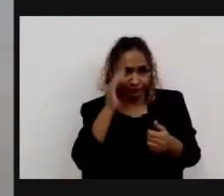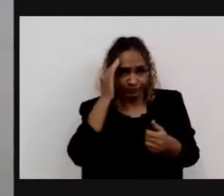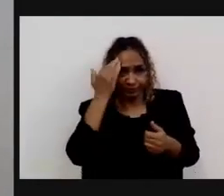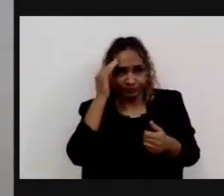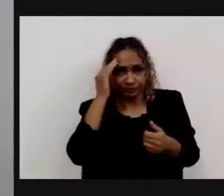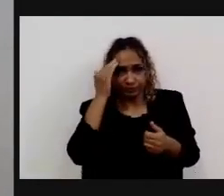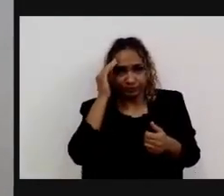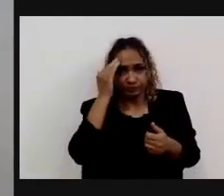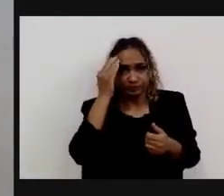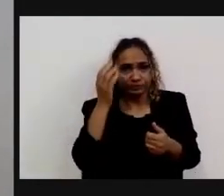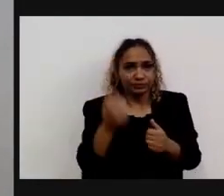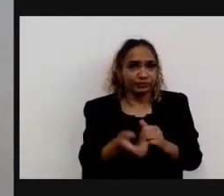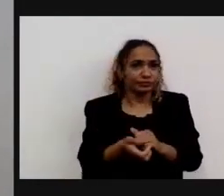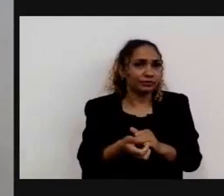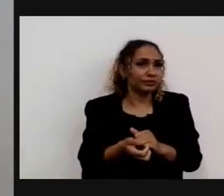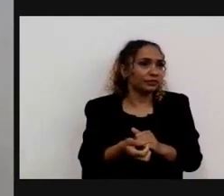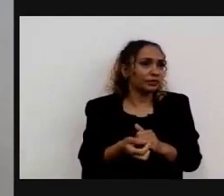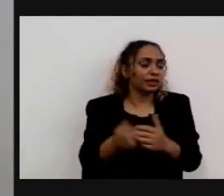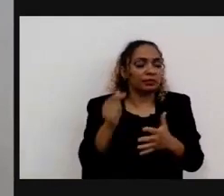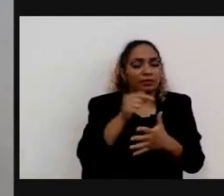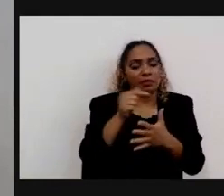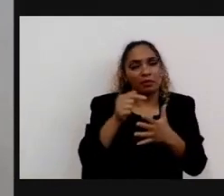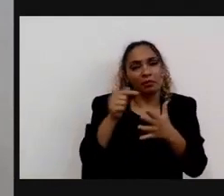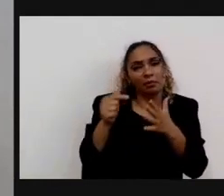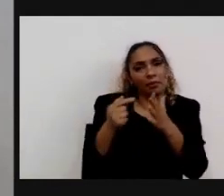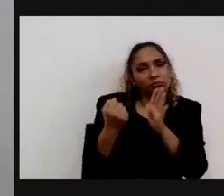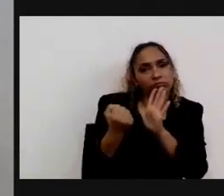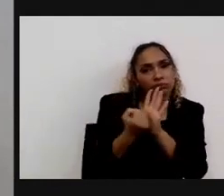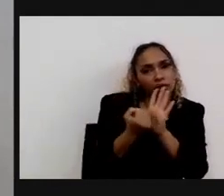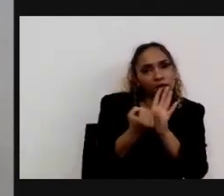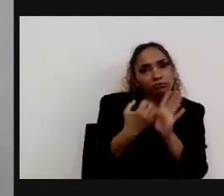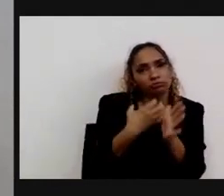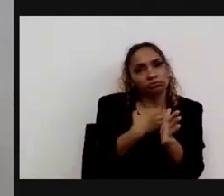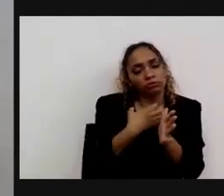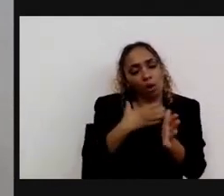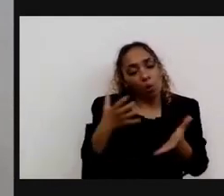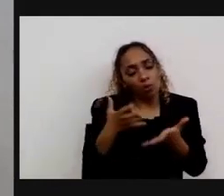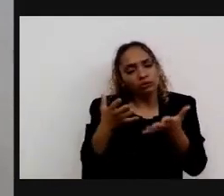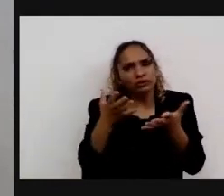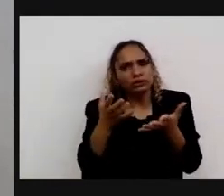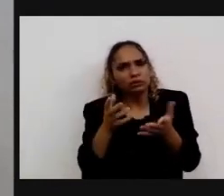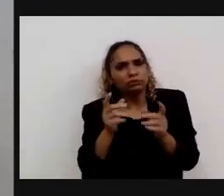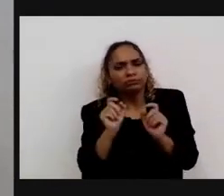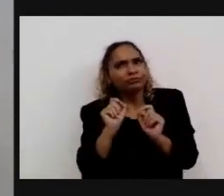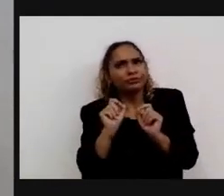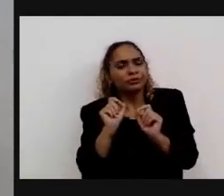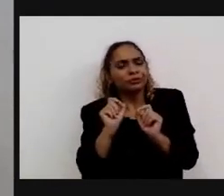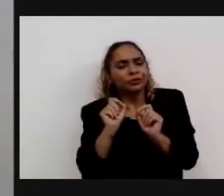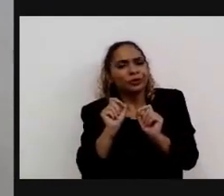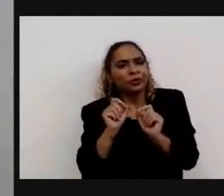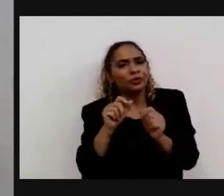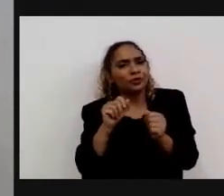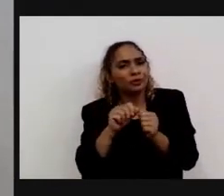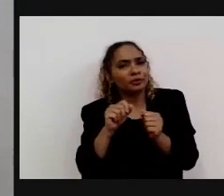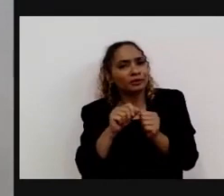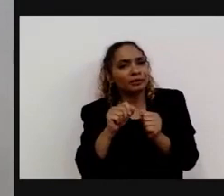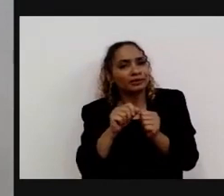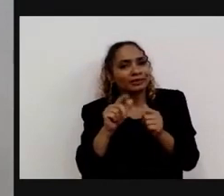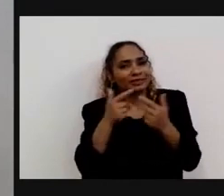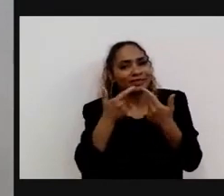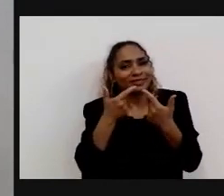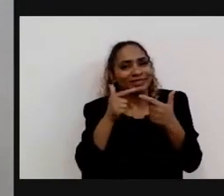que fatores macro afetam a motivação e o que houve para esse milagre acontecer